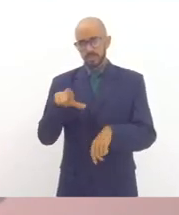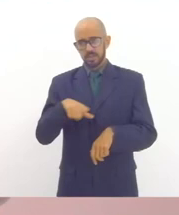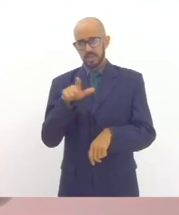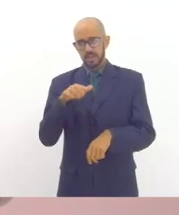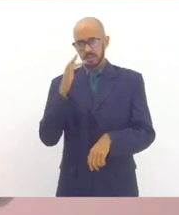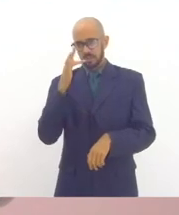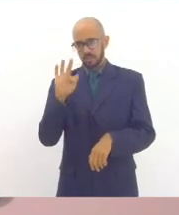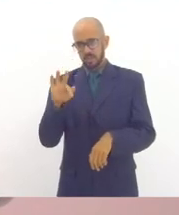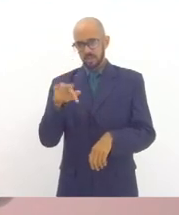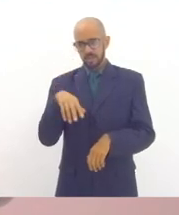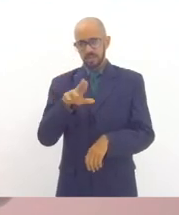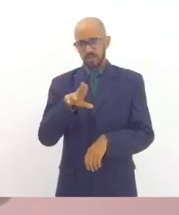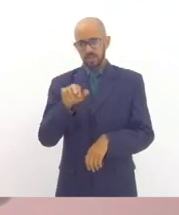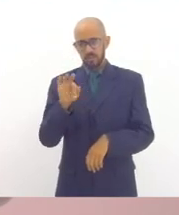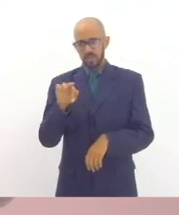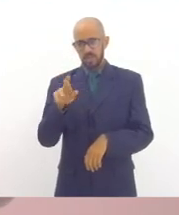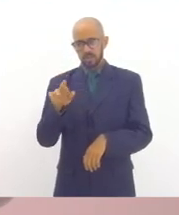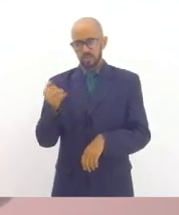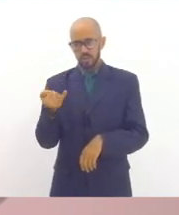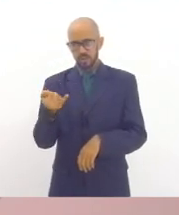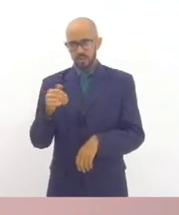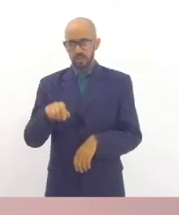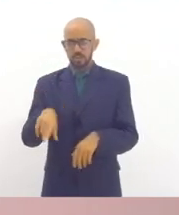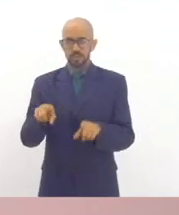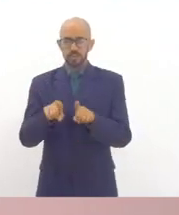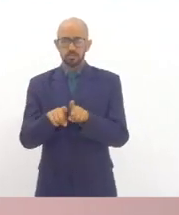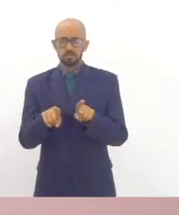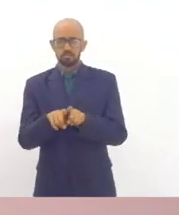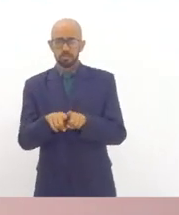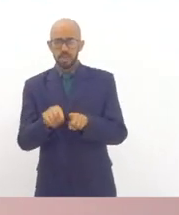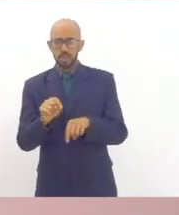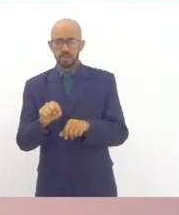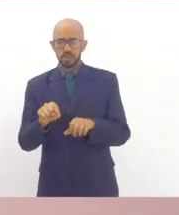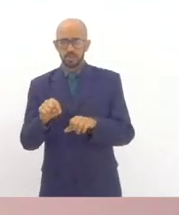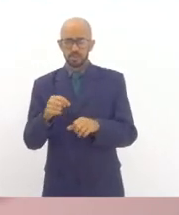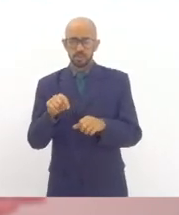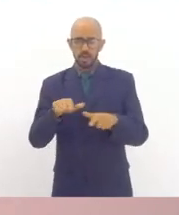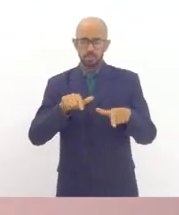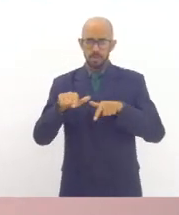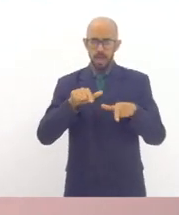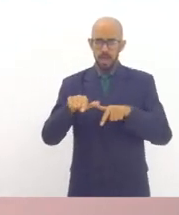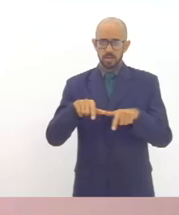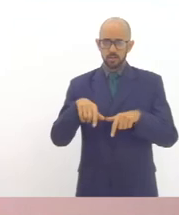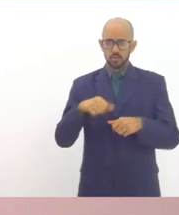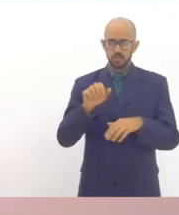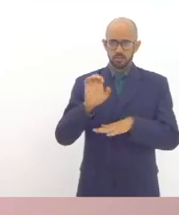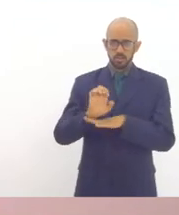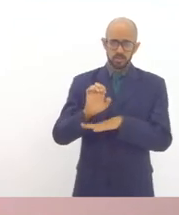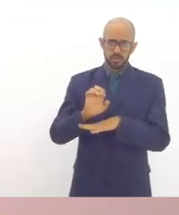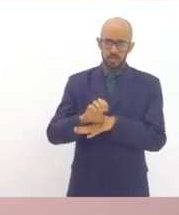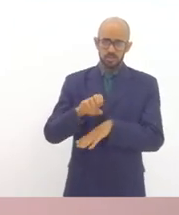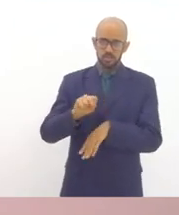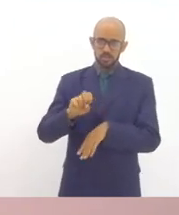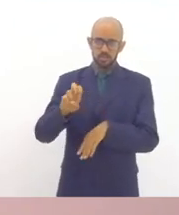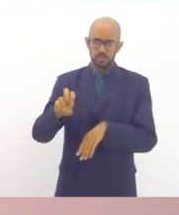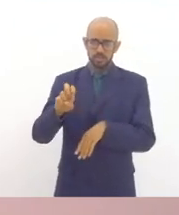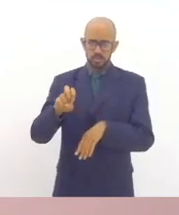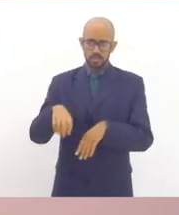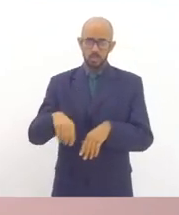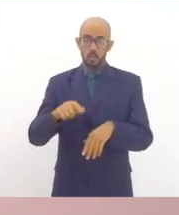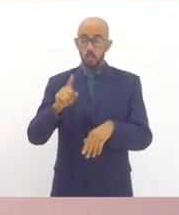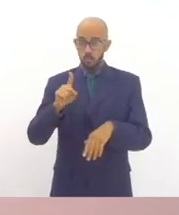francesa pela UFRJ, sou do Estado desde 1985, aposentada numa matrícula, e em outra